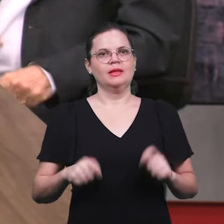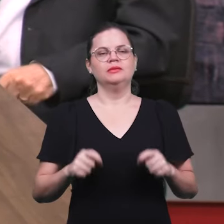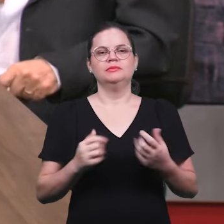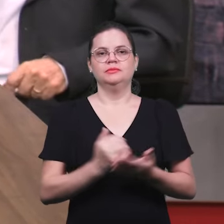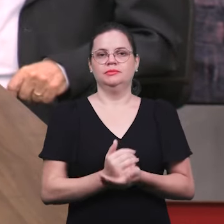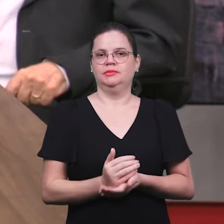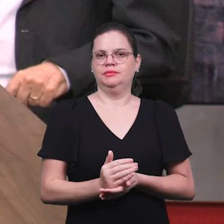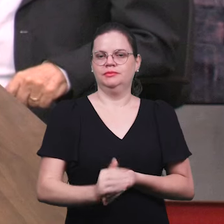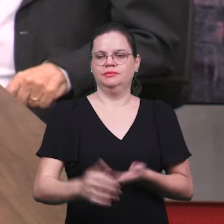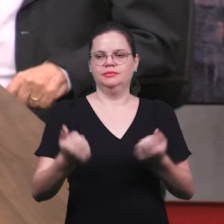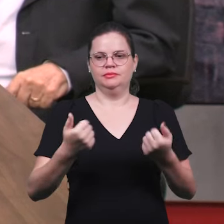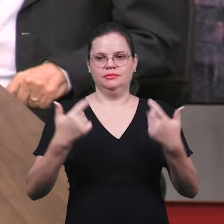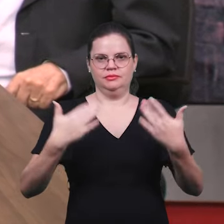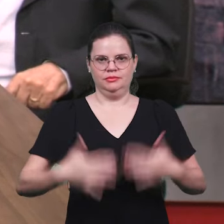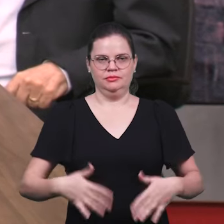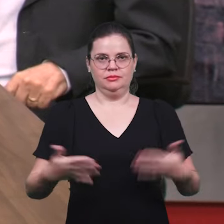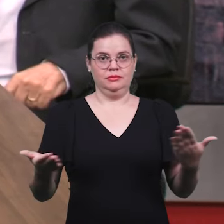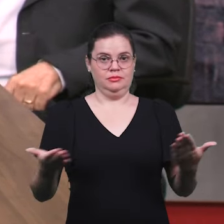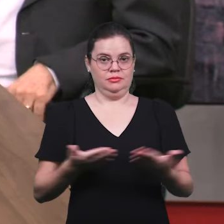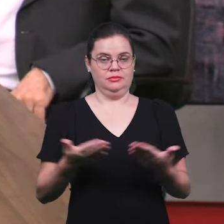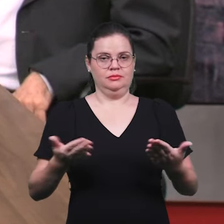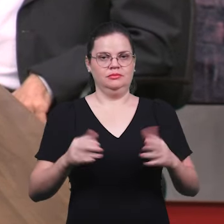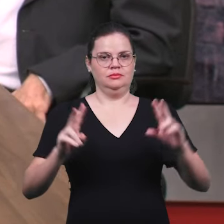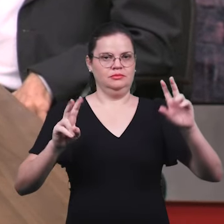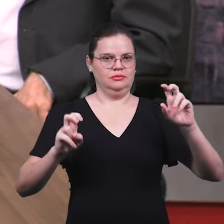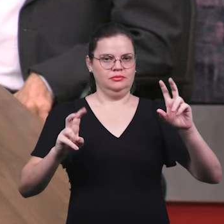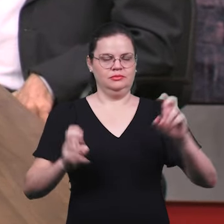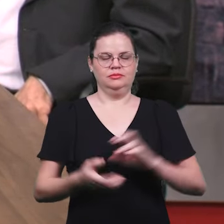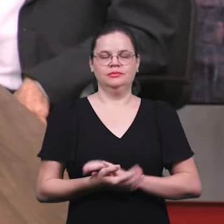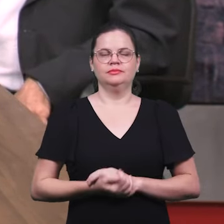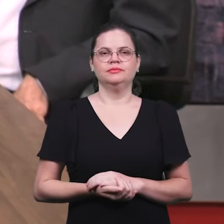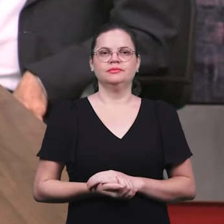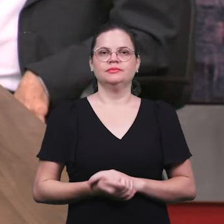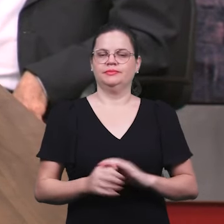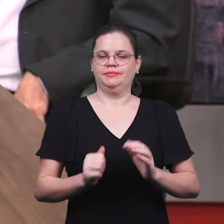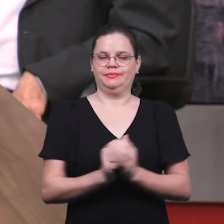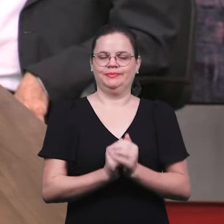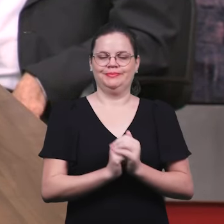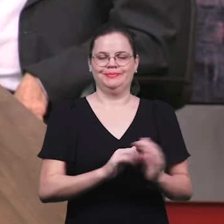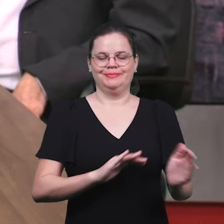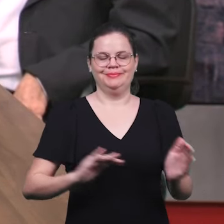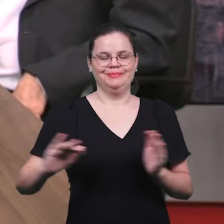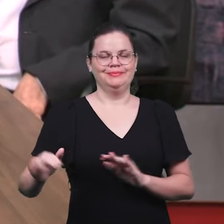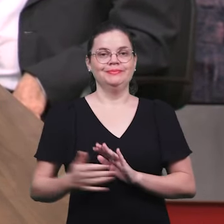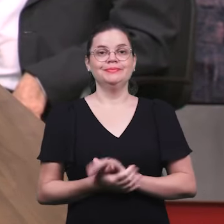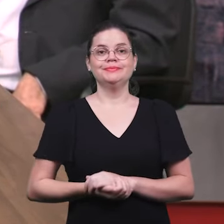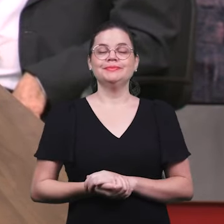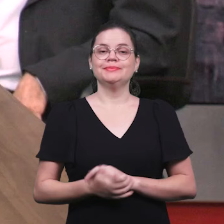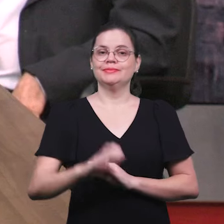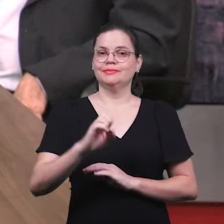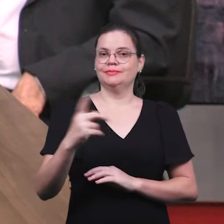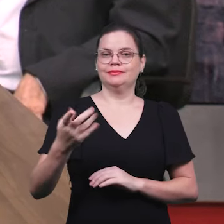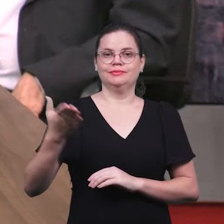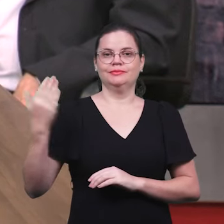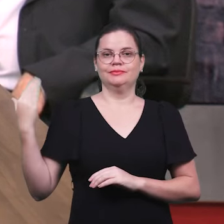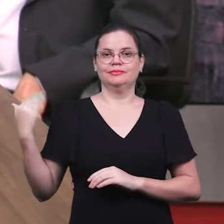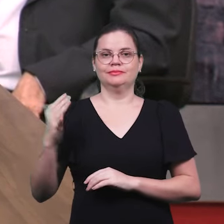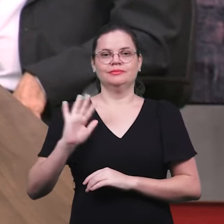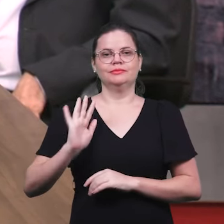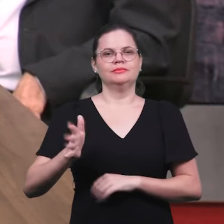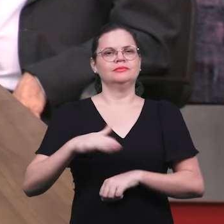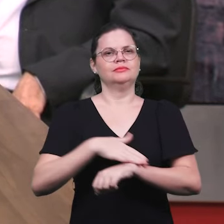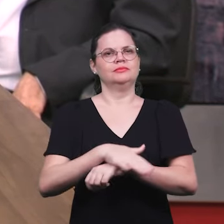deste episódio. Amém. Vamos lá então, meus amados. No último episódio, nós estávamos falando a respeito